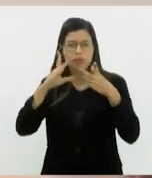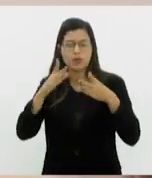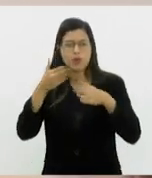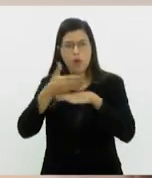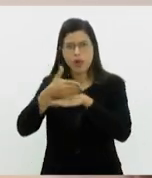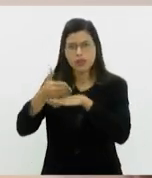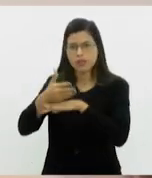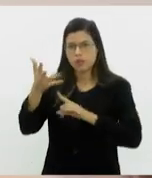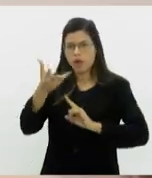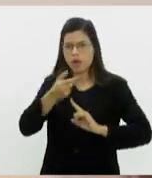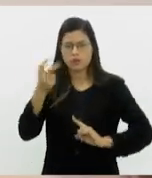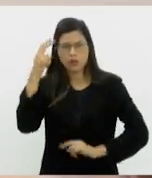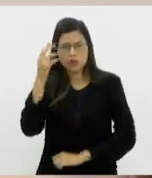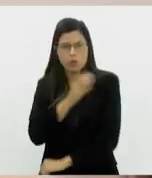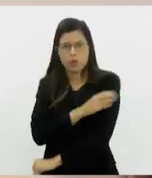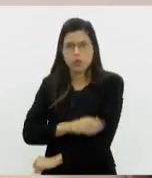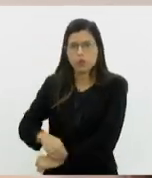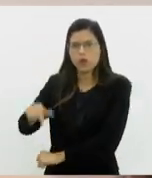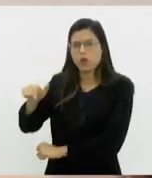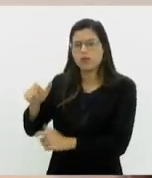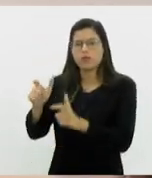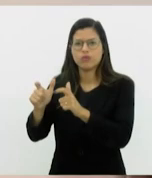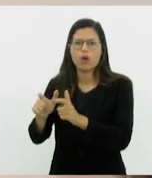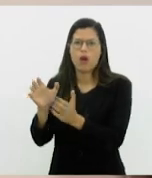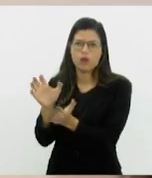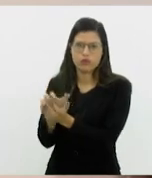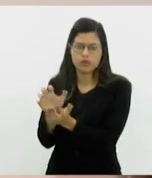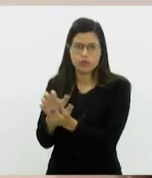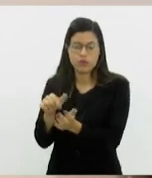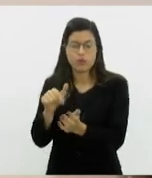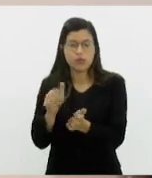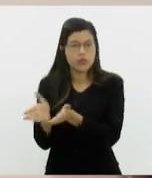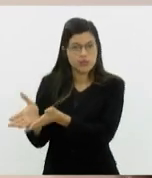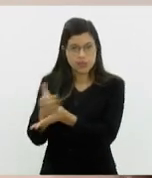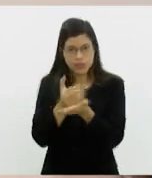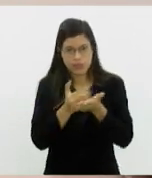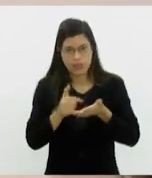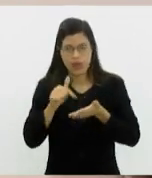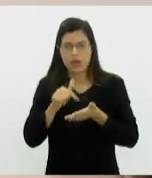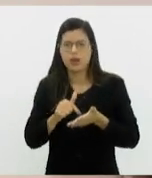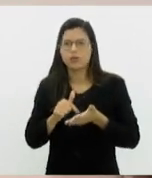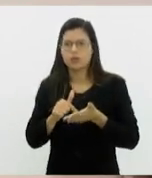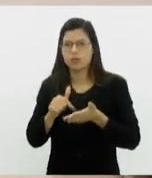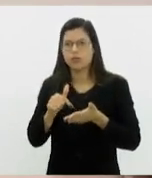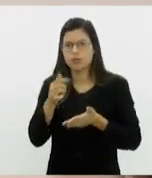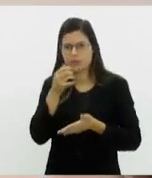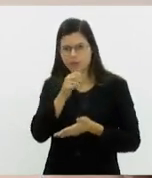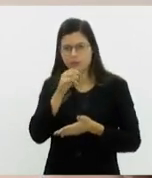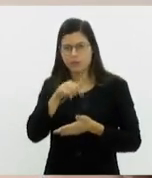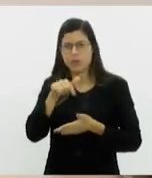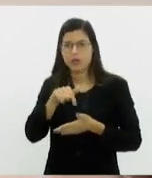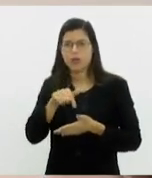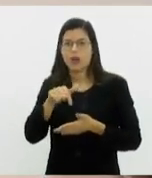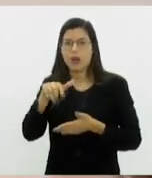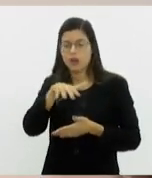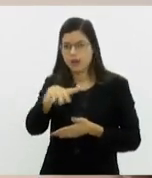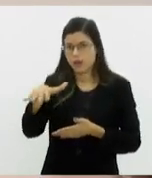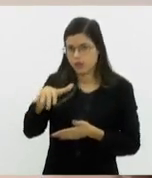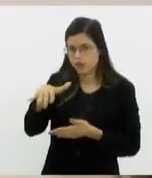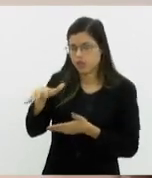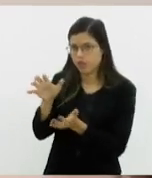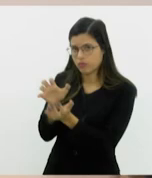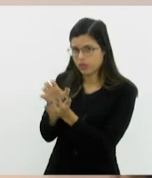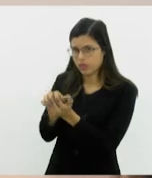cultura para a população de Nova Sepetiba e Santa Cruz. Segundo os dados mais recentes da Casa Fluminense, a região de Nova Sepetiba e Santa